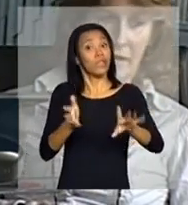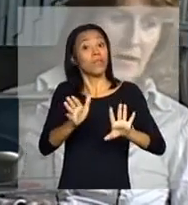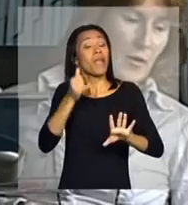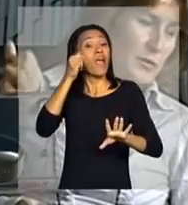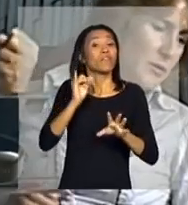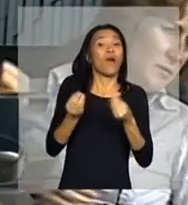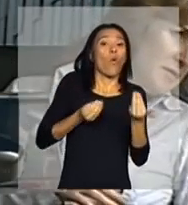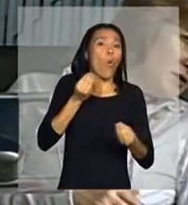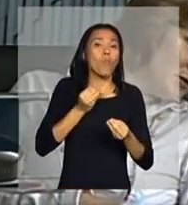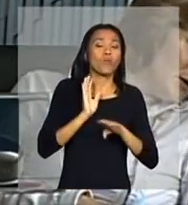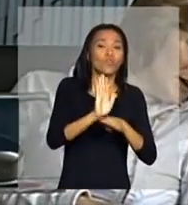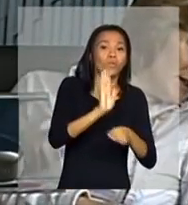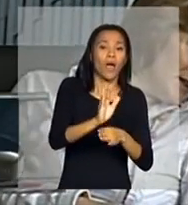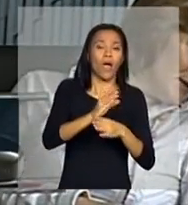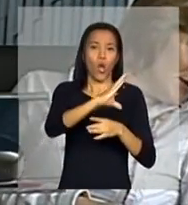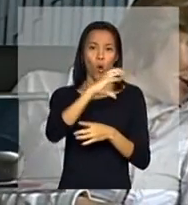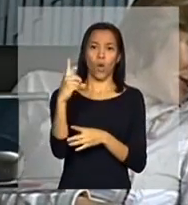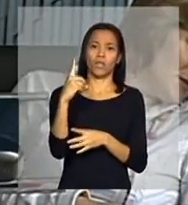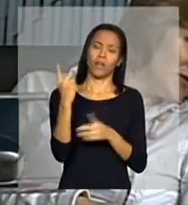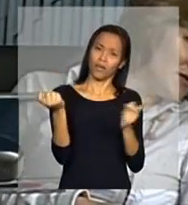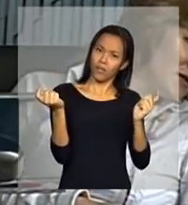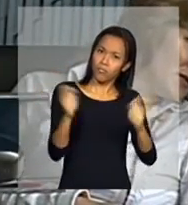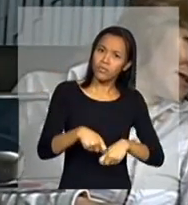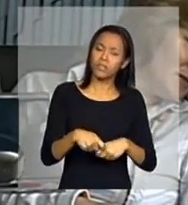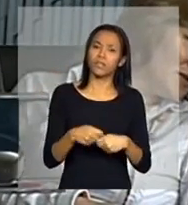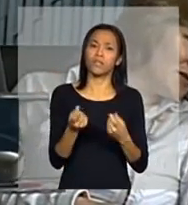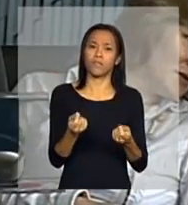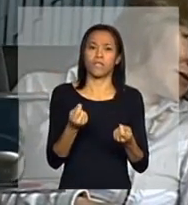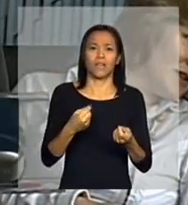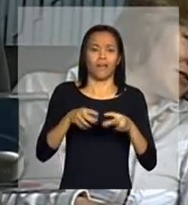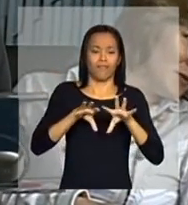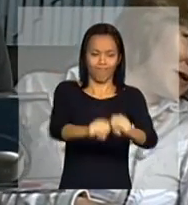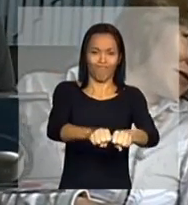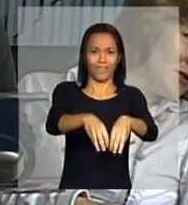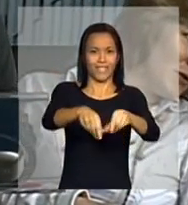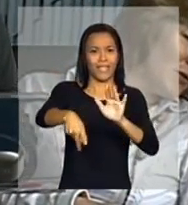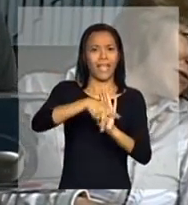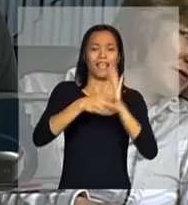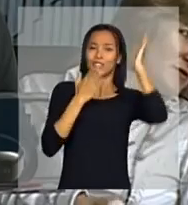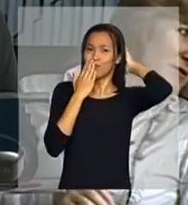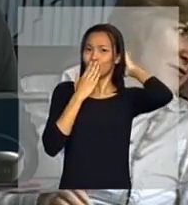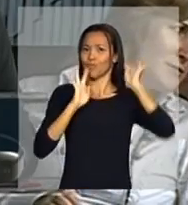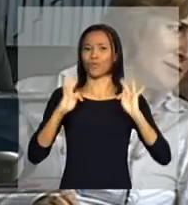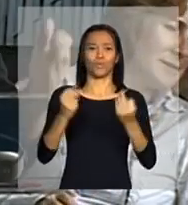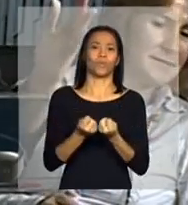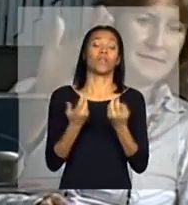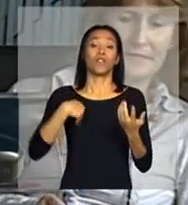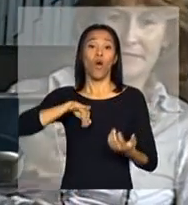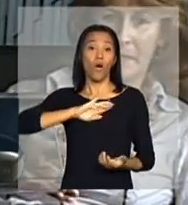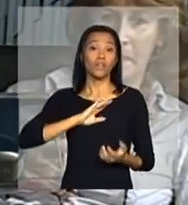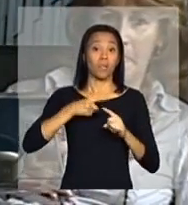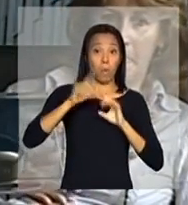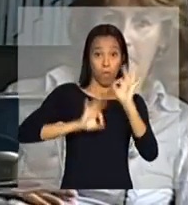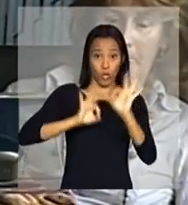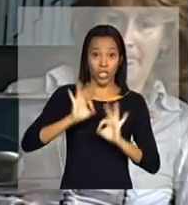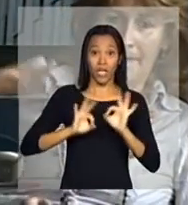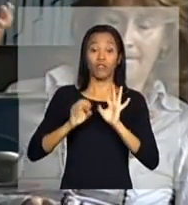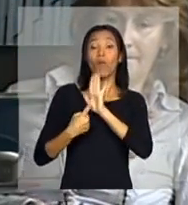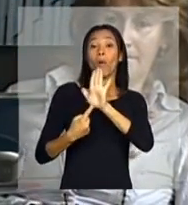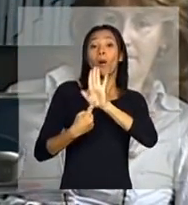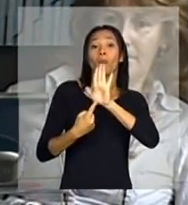preventivas, ações de coordenadas que levem à consolidação das terras indígenas com todas as salvaguardas ambientais. Saímos de projetos demonstrativos